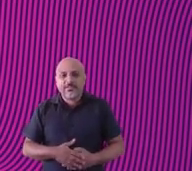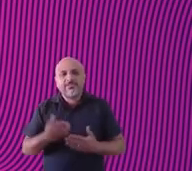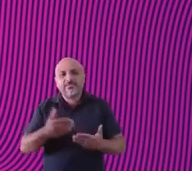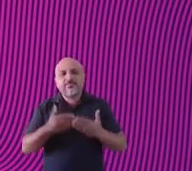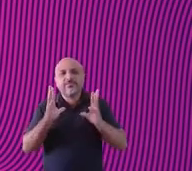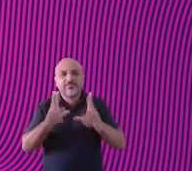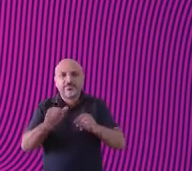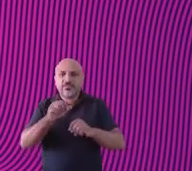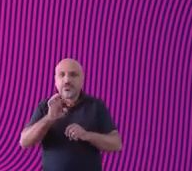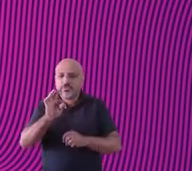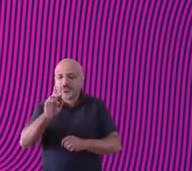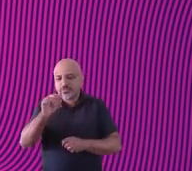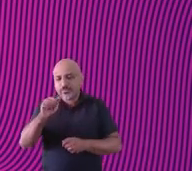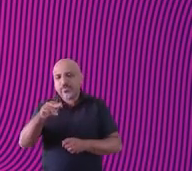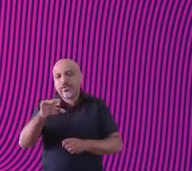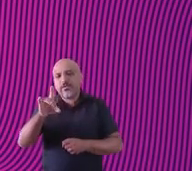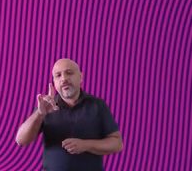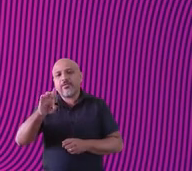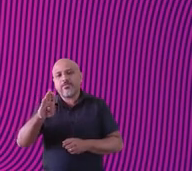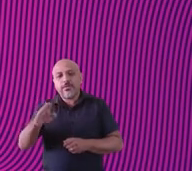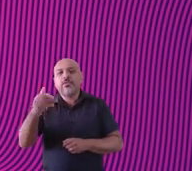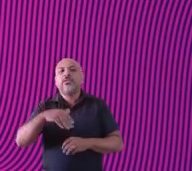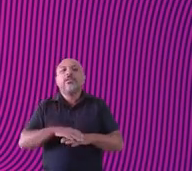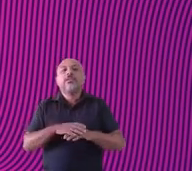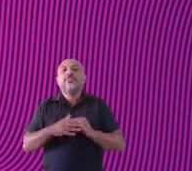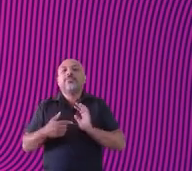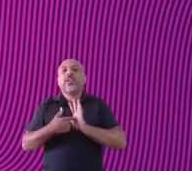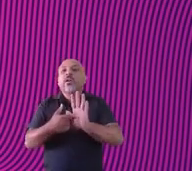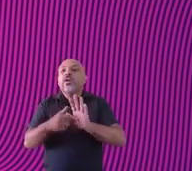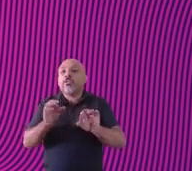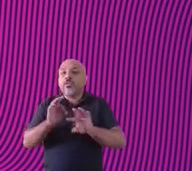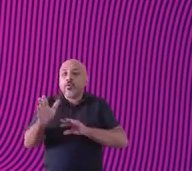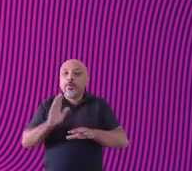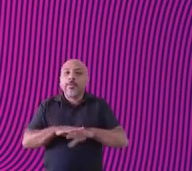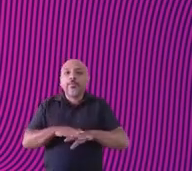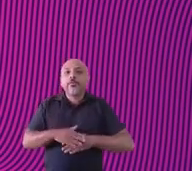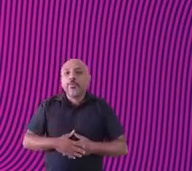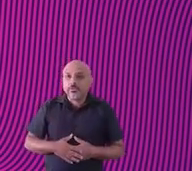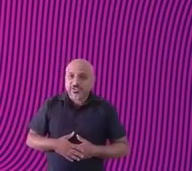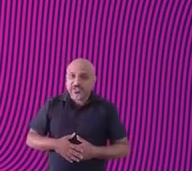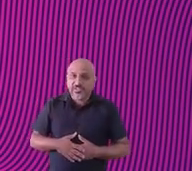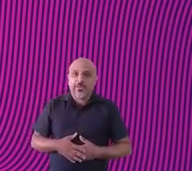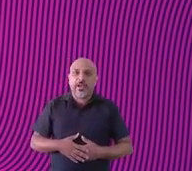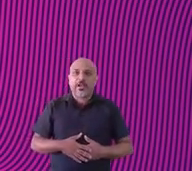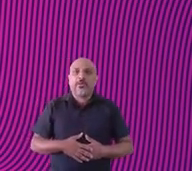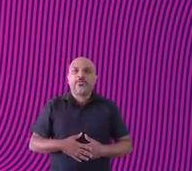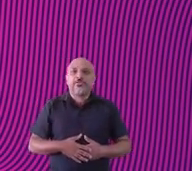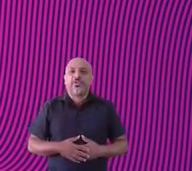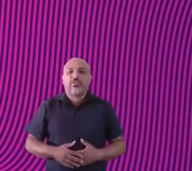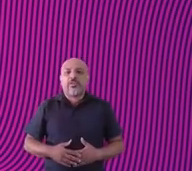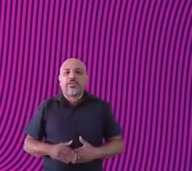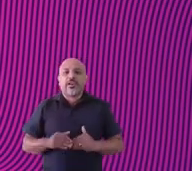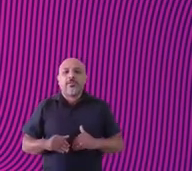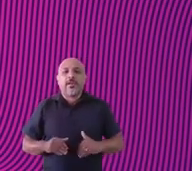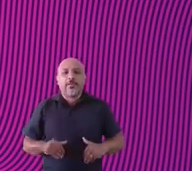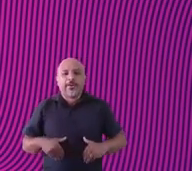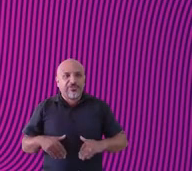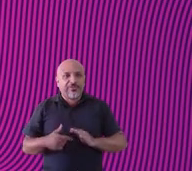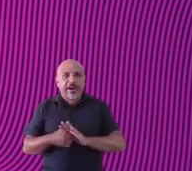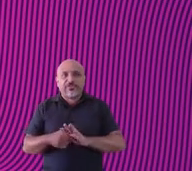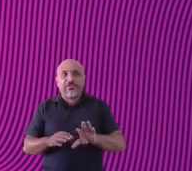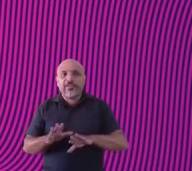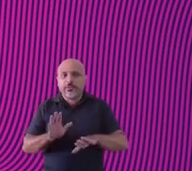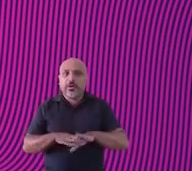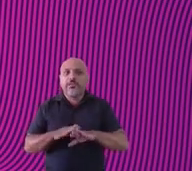exatos imab que são os antecedentes 38 né você vai ter bortezomib carfil está somente com papel menor